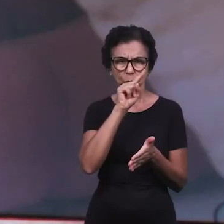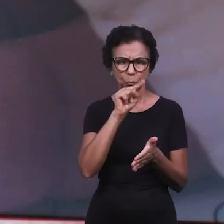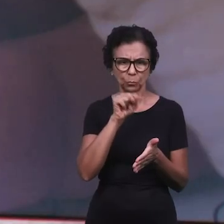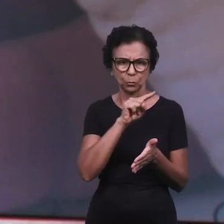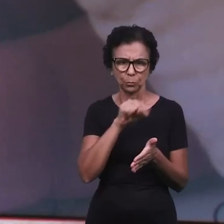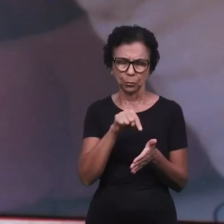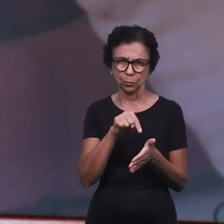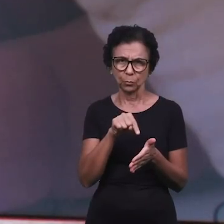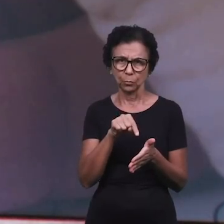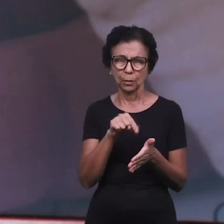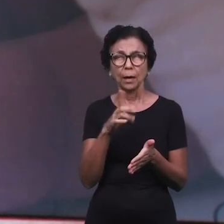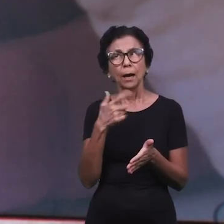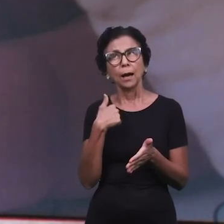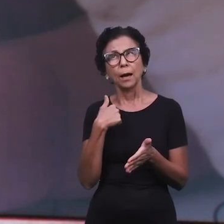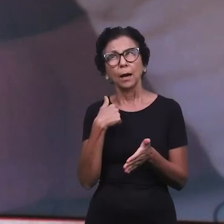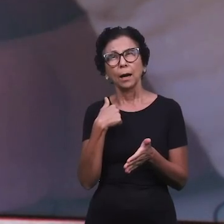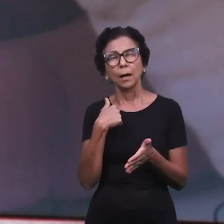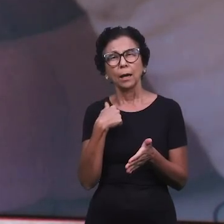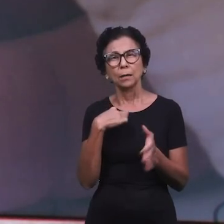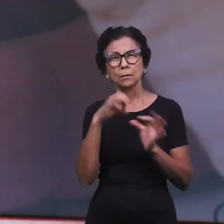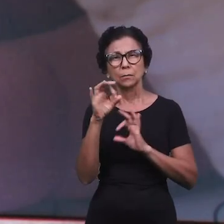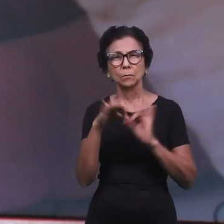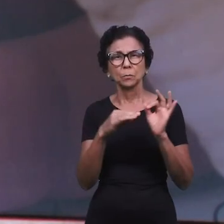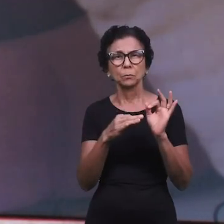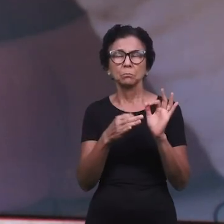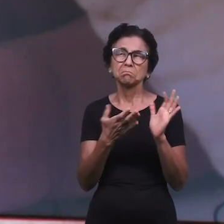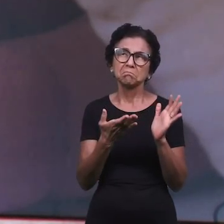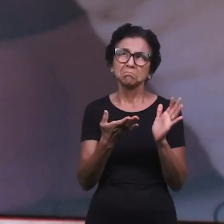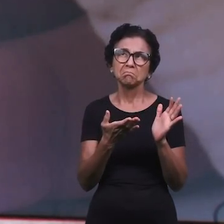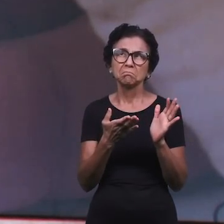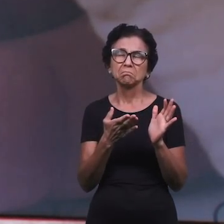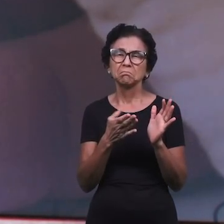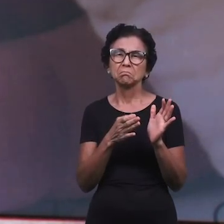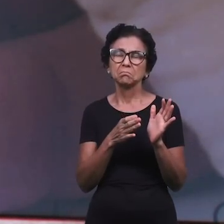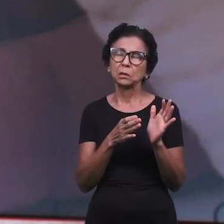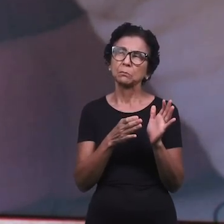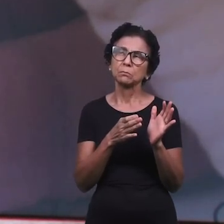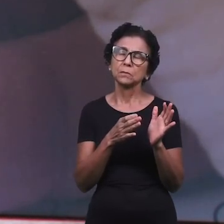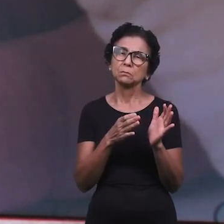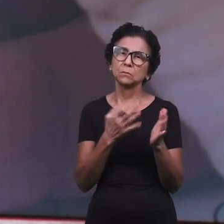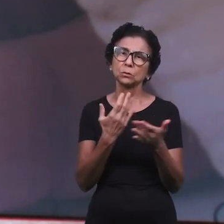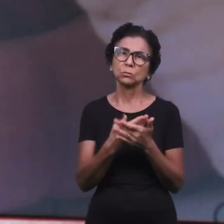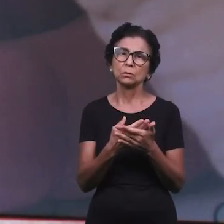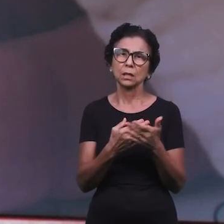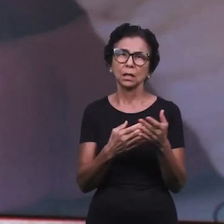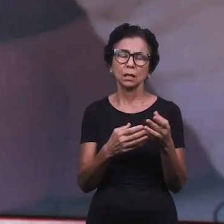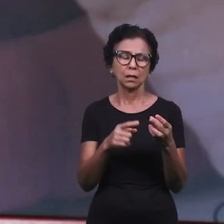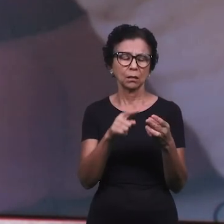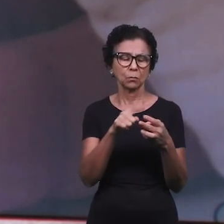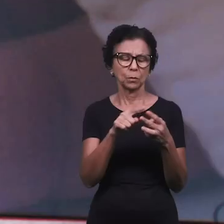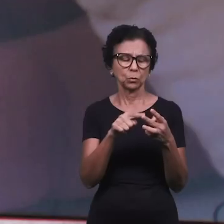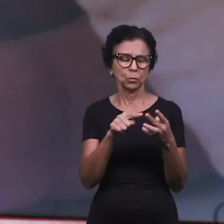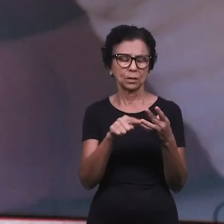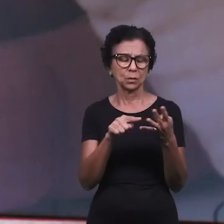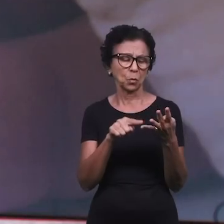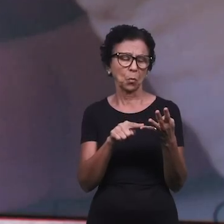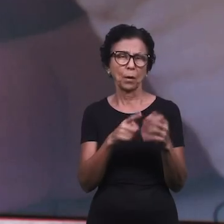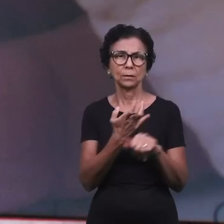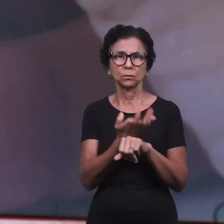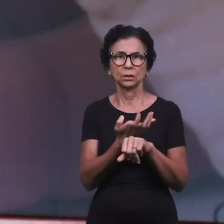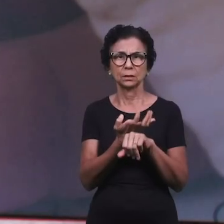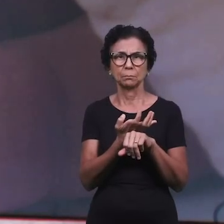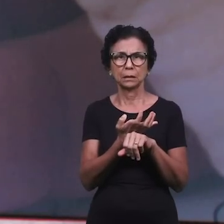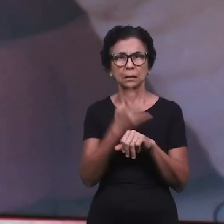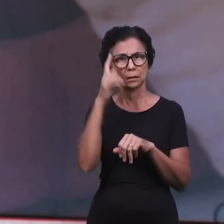Eu vou estudar, eu tenho um plano de estudos, no qual ali eu estudo 3, 4 matérias por dia. Ah, no final de